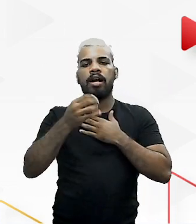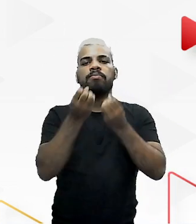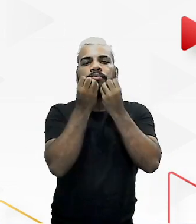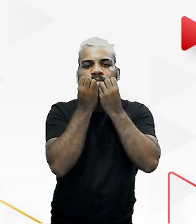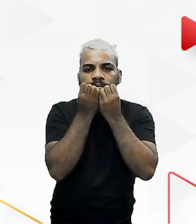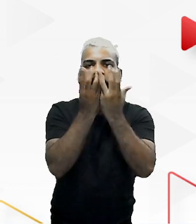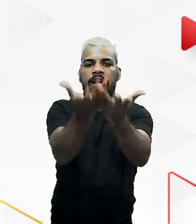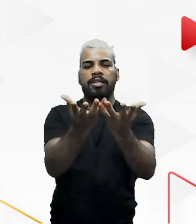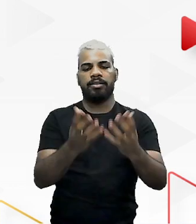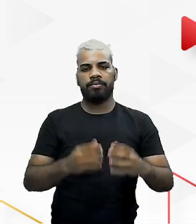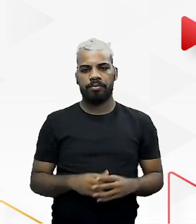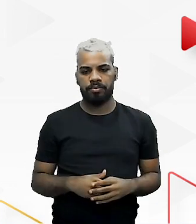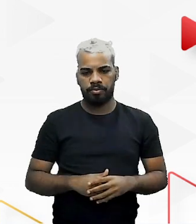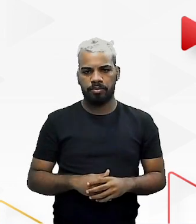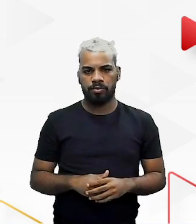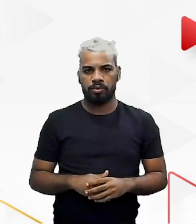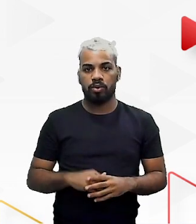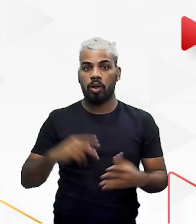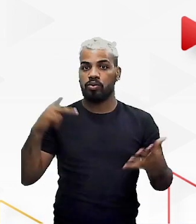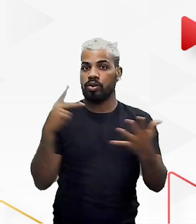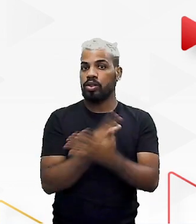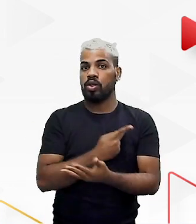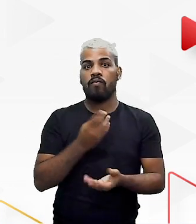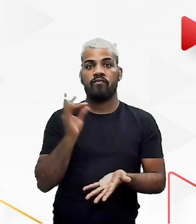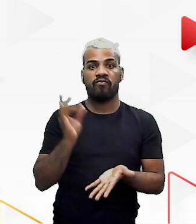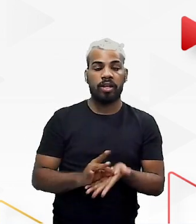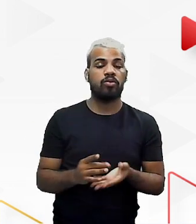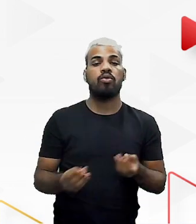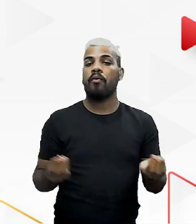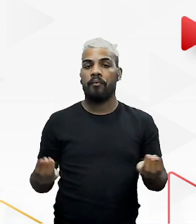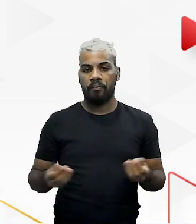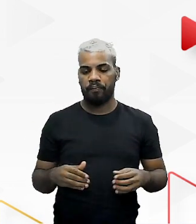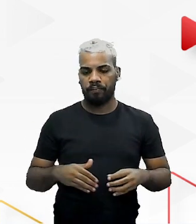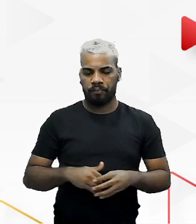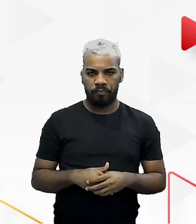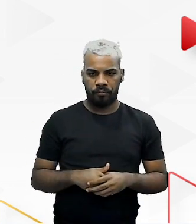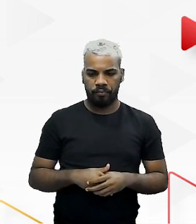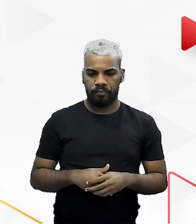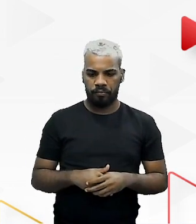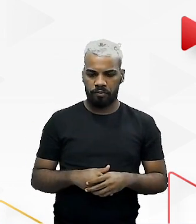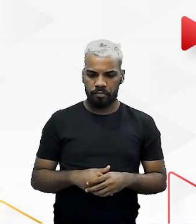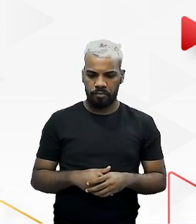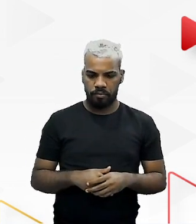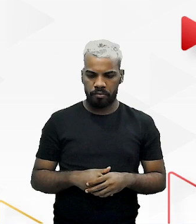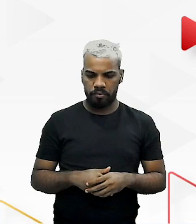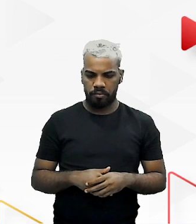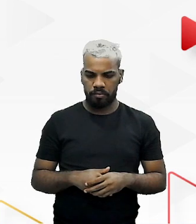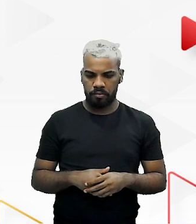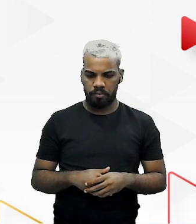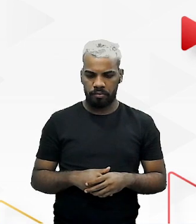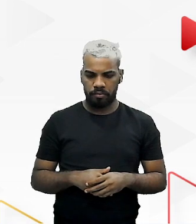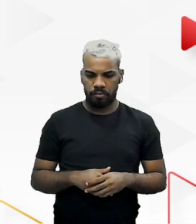exposto o que de fato aconteceu, com riqueza de detalhes.